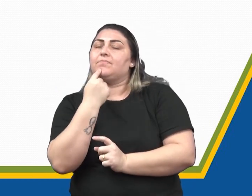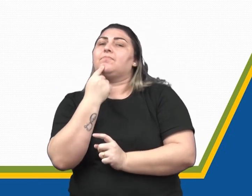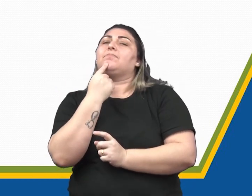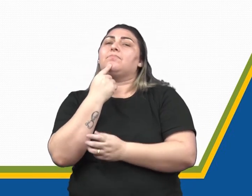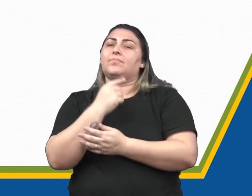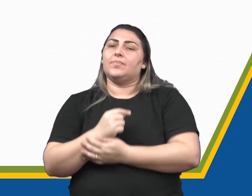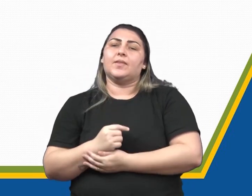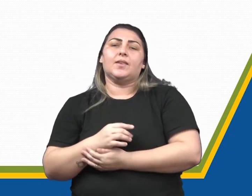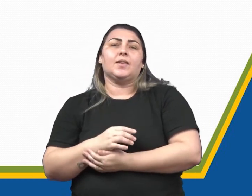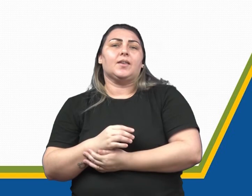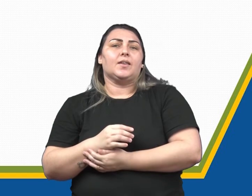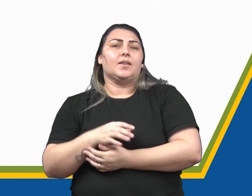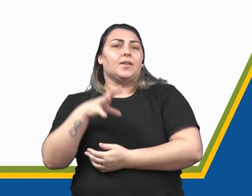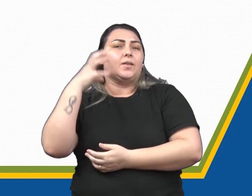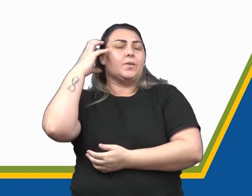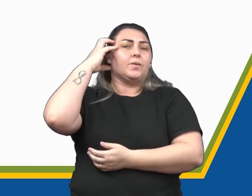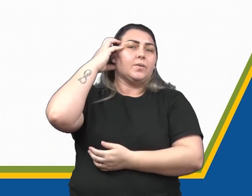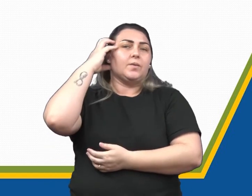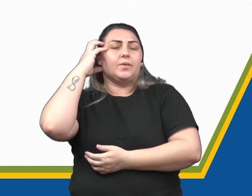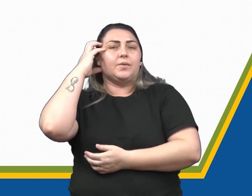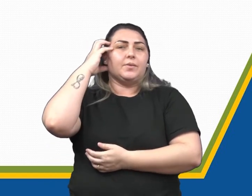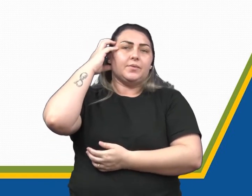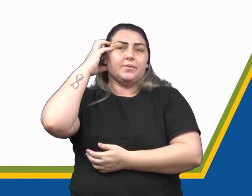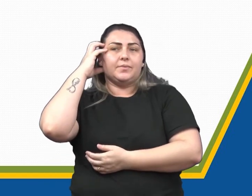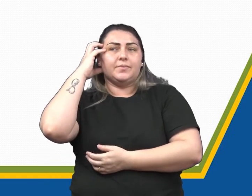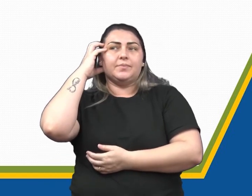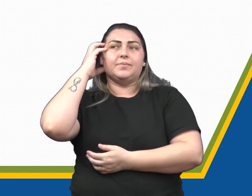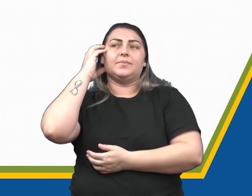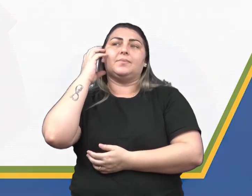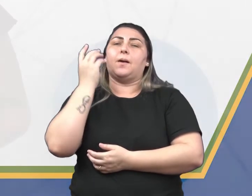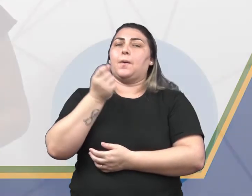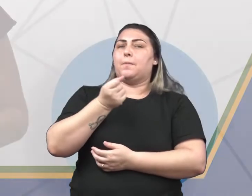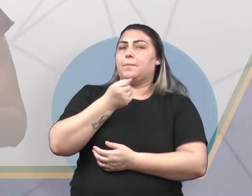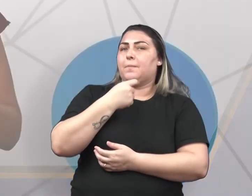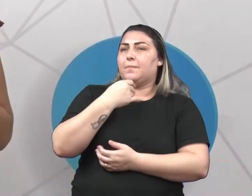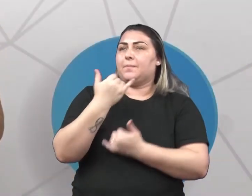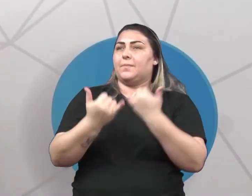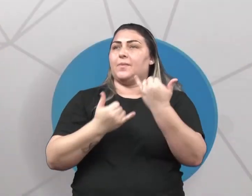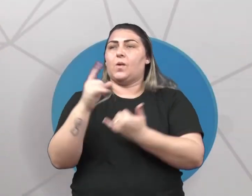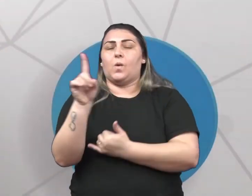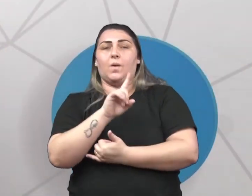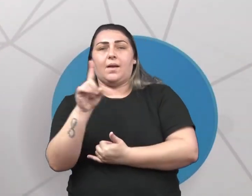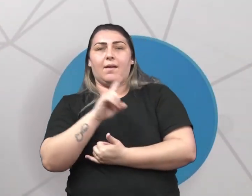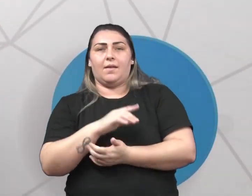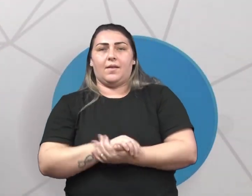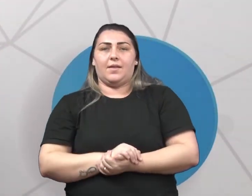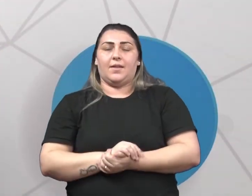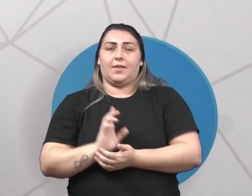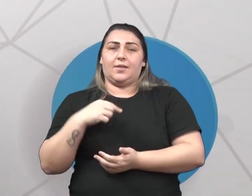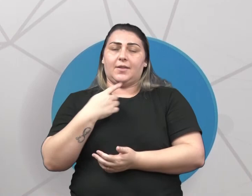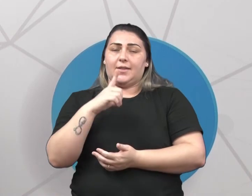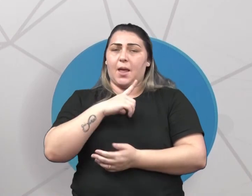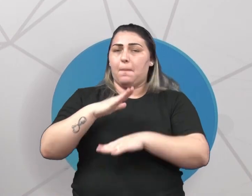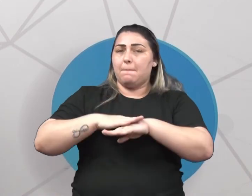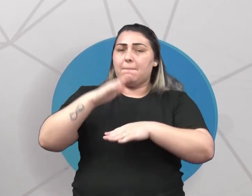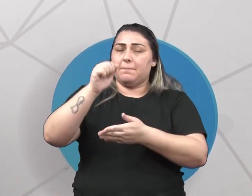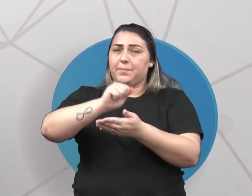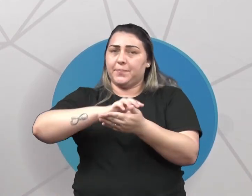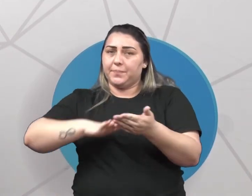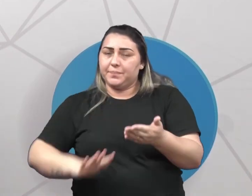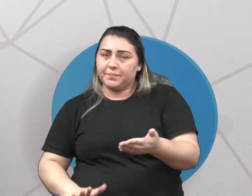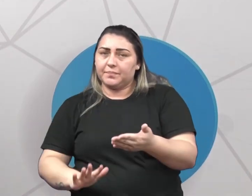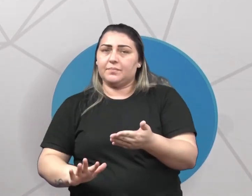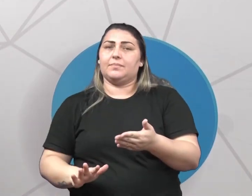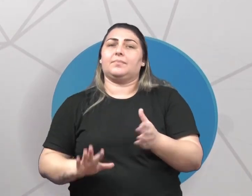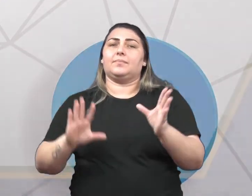grafismos, sons, elementos, esses animados ou não. Então, nós vamos ter mais atividades, tá? Nas